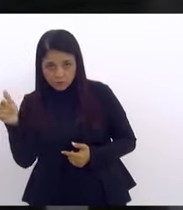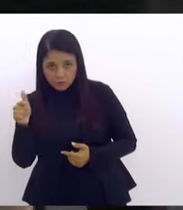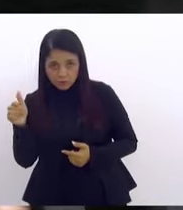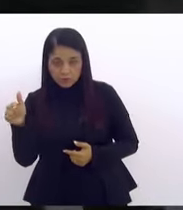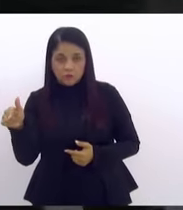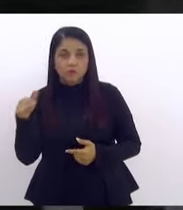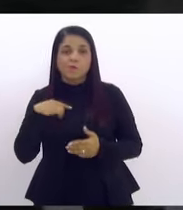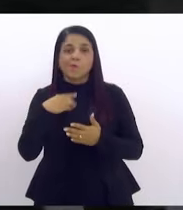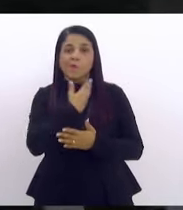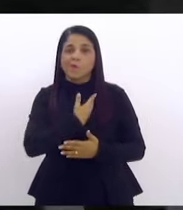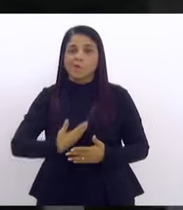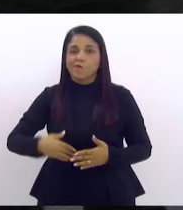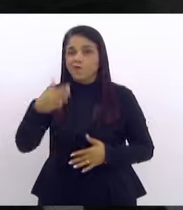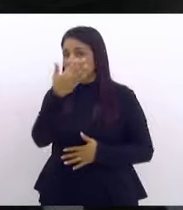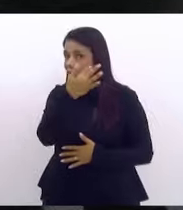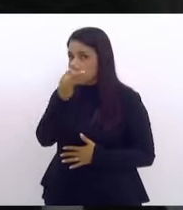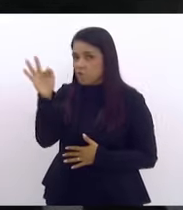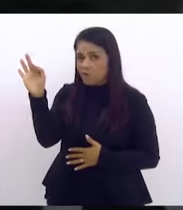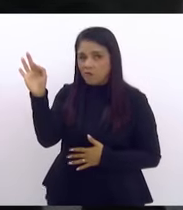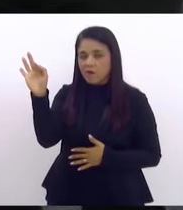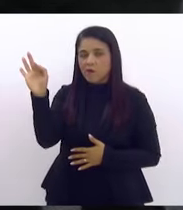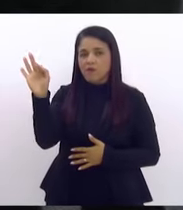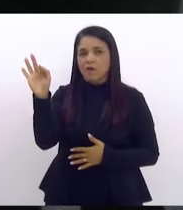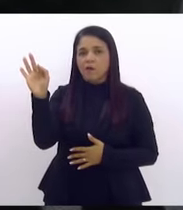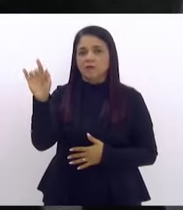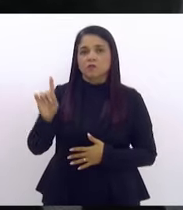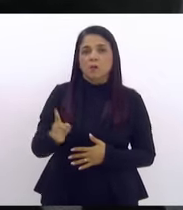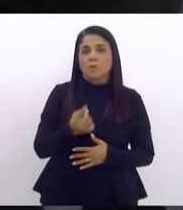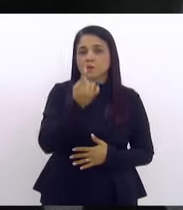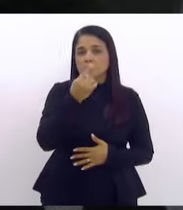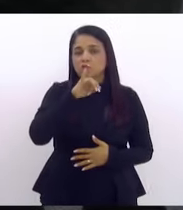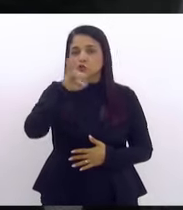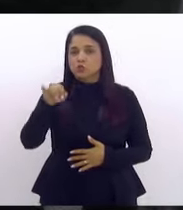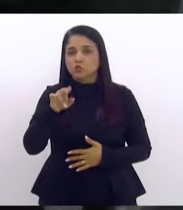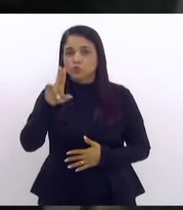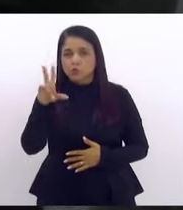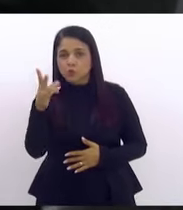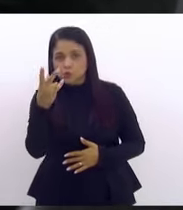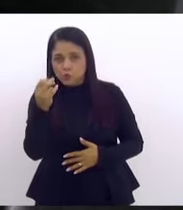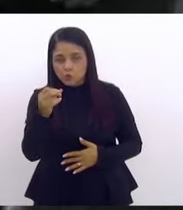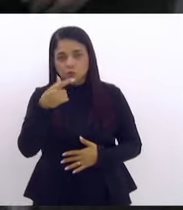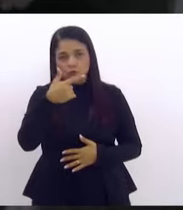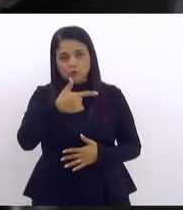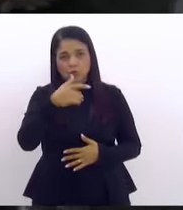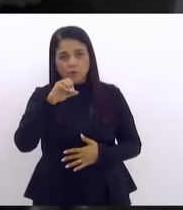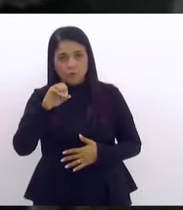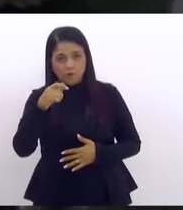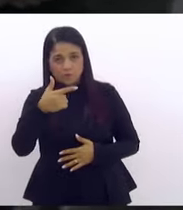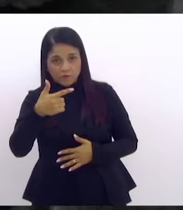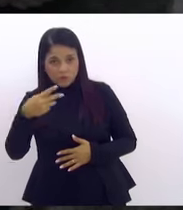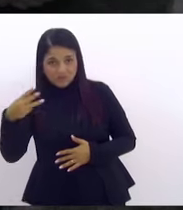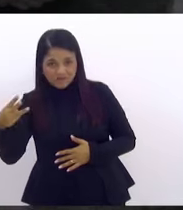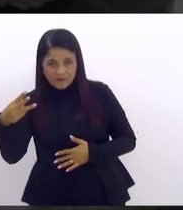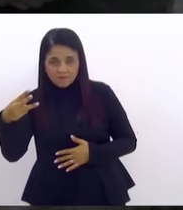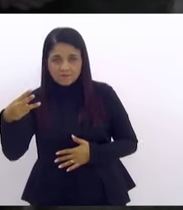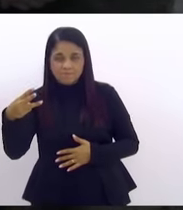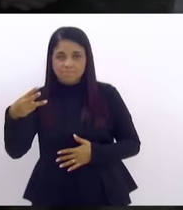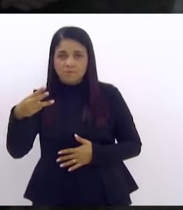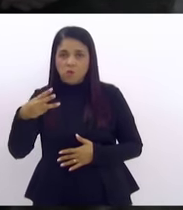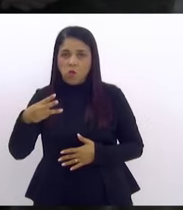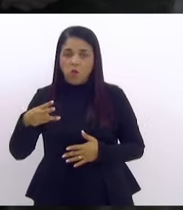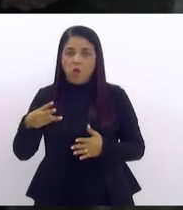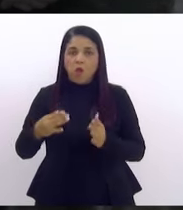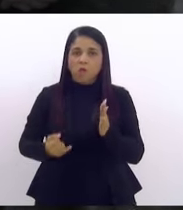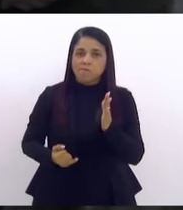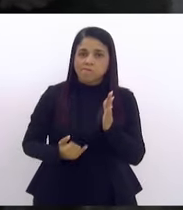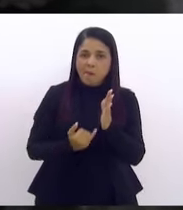o governo federal, em 1º de julho de 2023, usurpou receitas